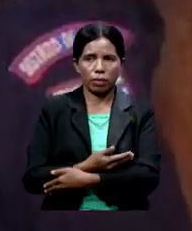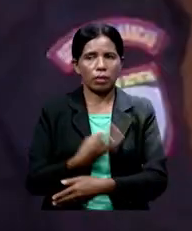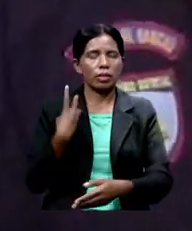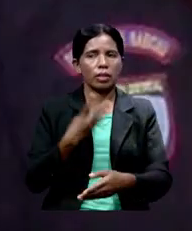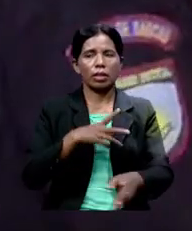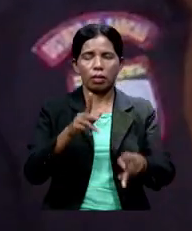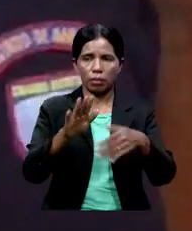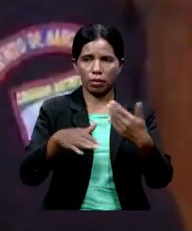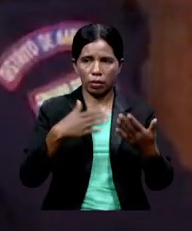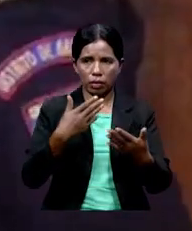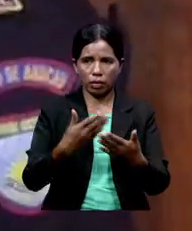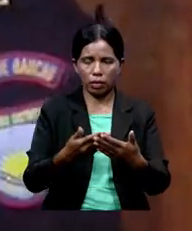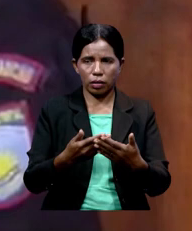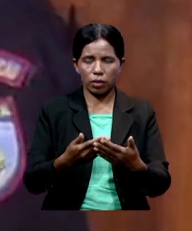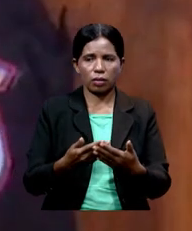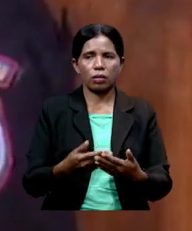nebe soya nebe